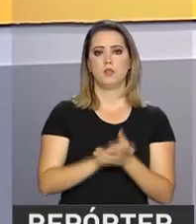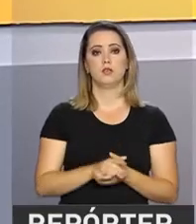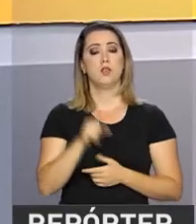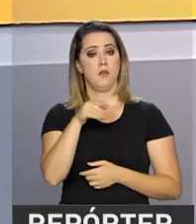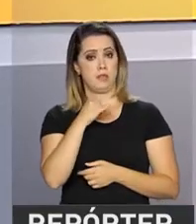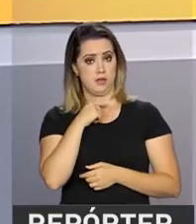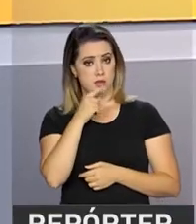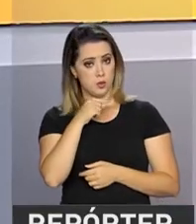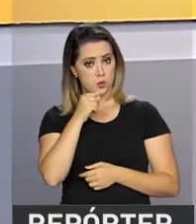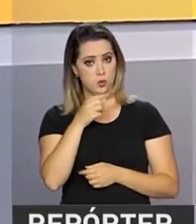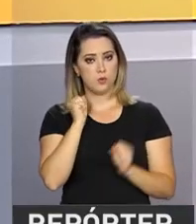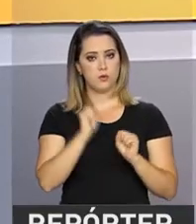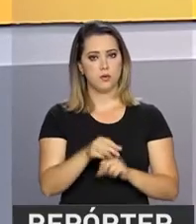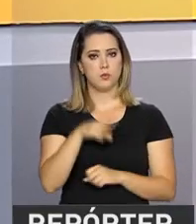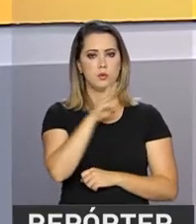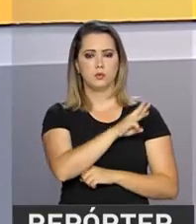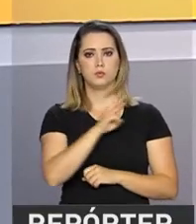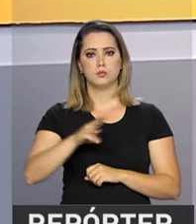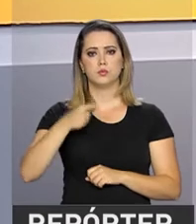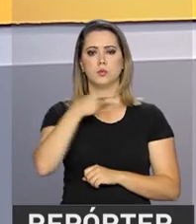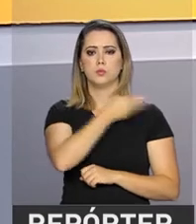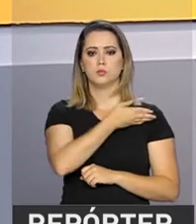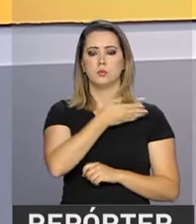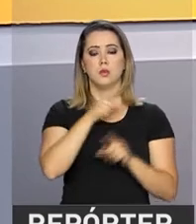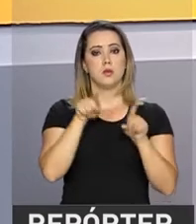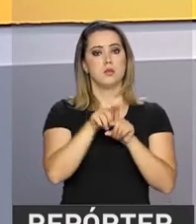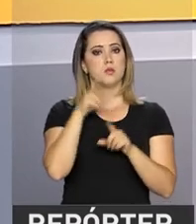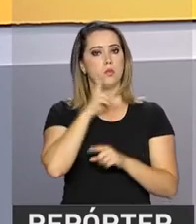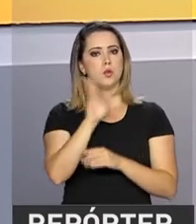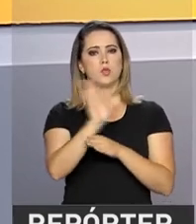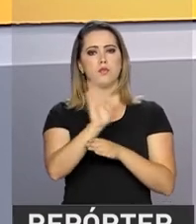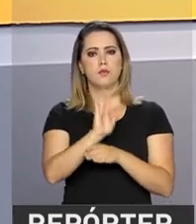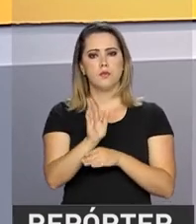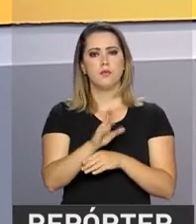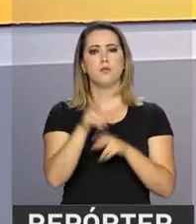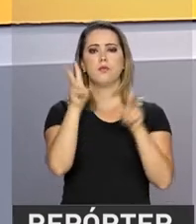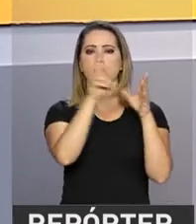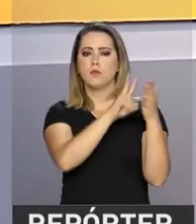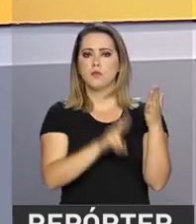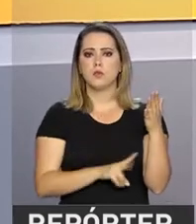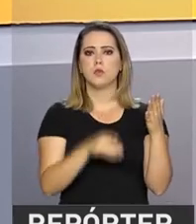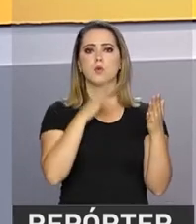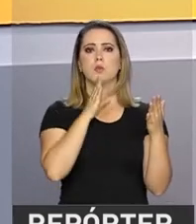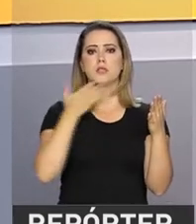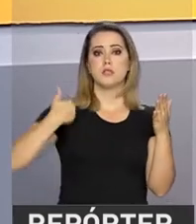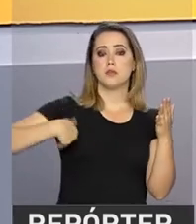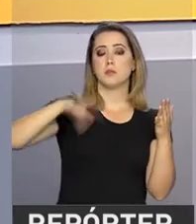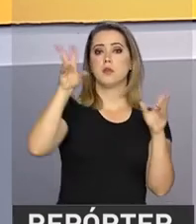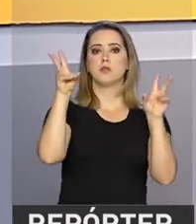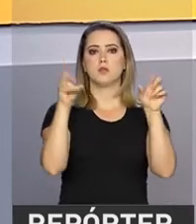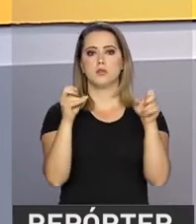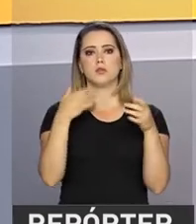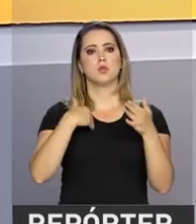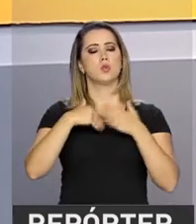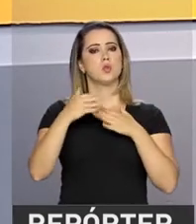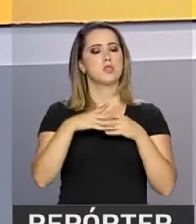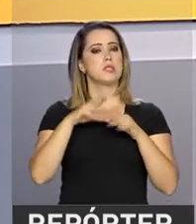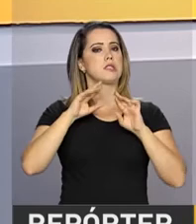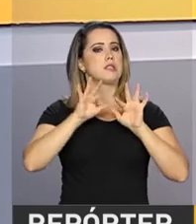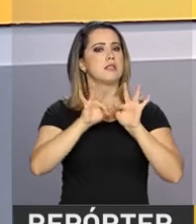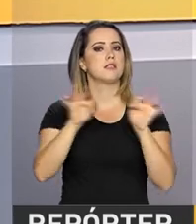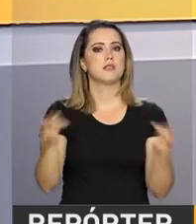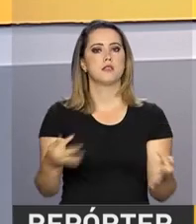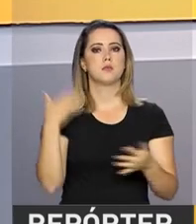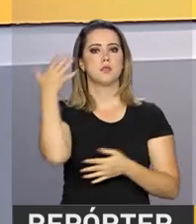alguma dúvida ainda página do tesouro traz uma série de vídeos e textos para quem quer conhecer mais sobre o assunto de forma didática